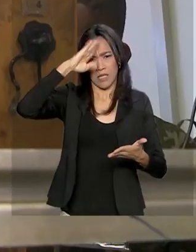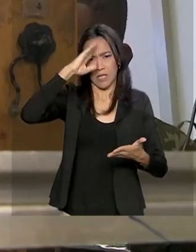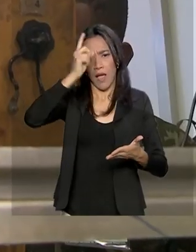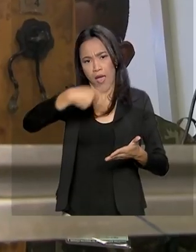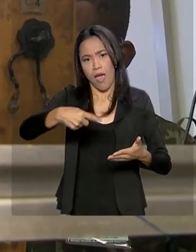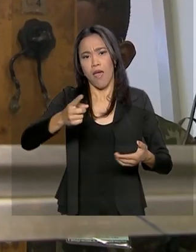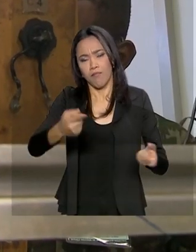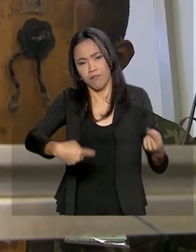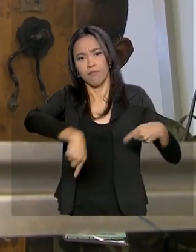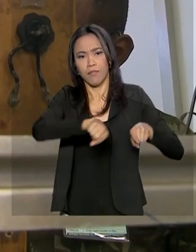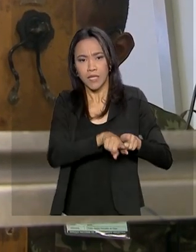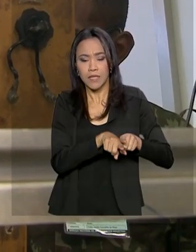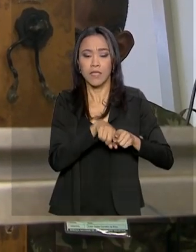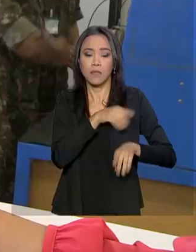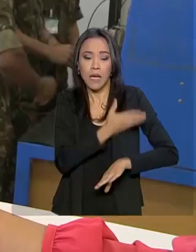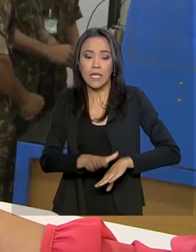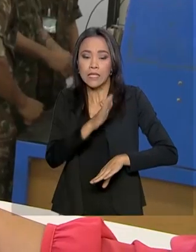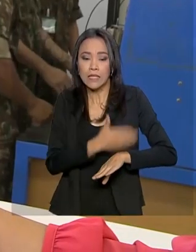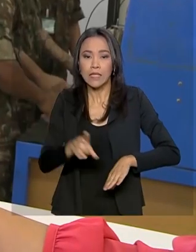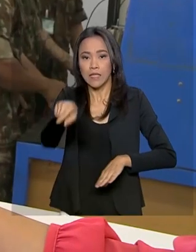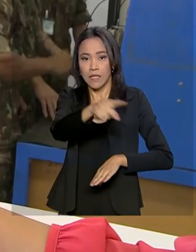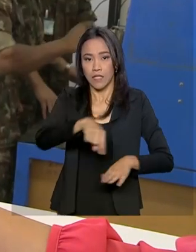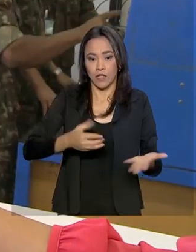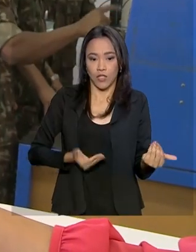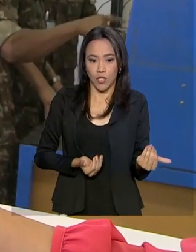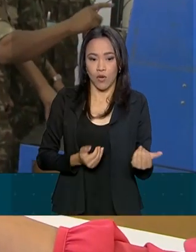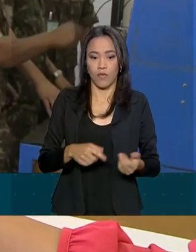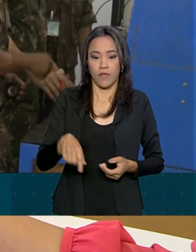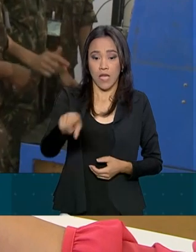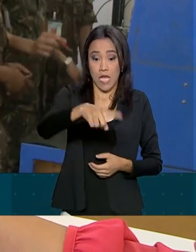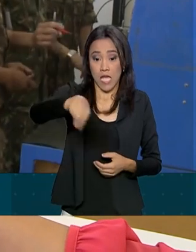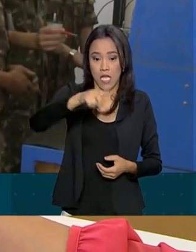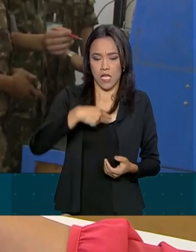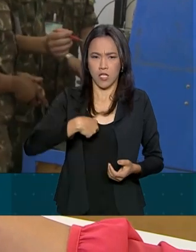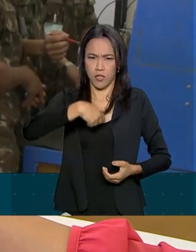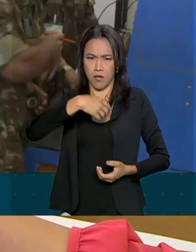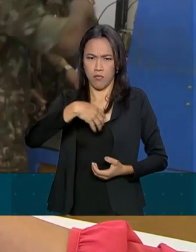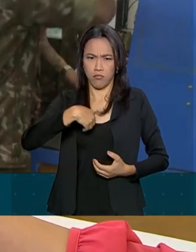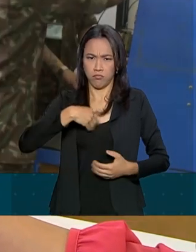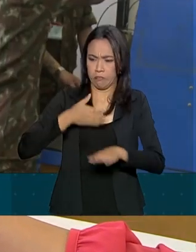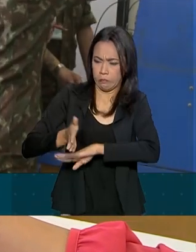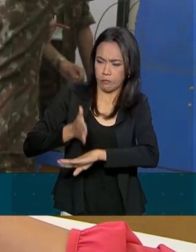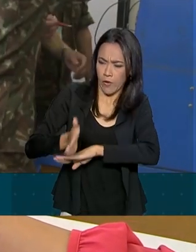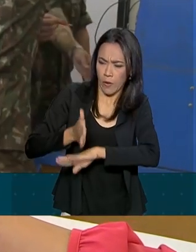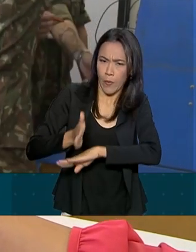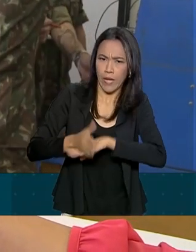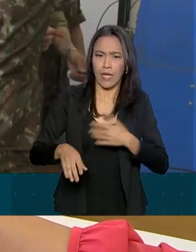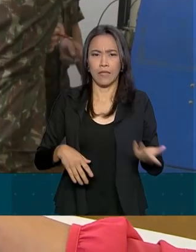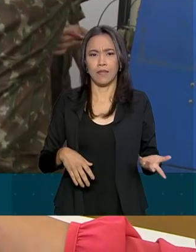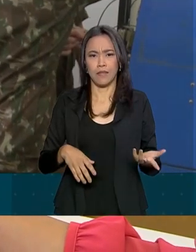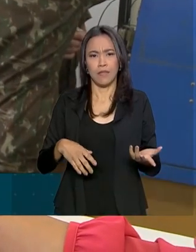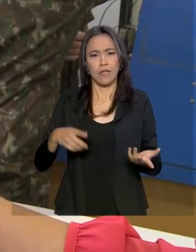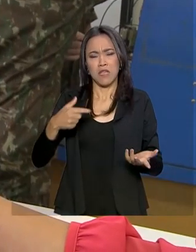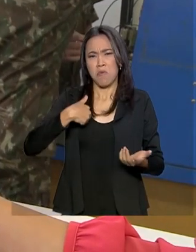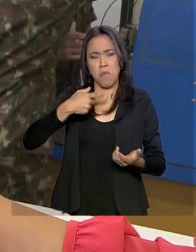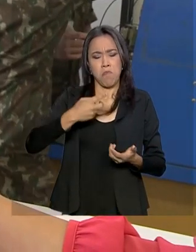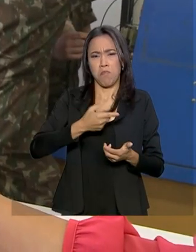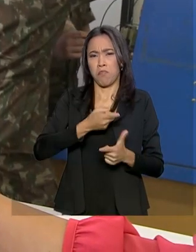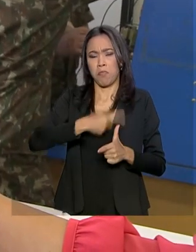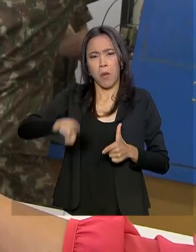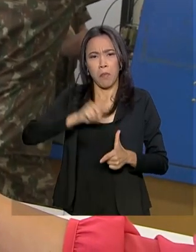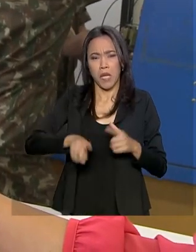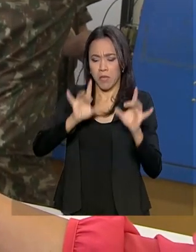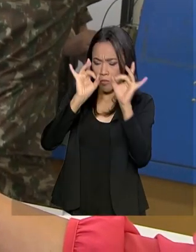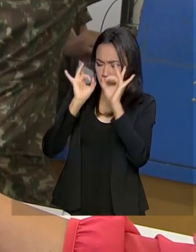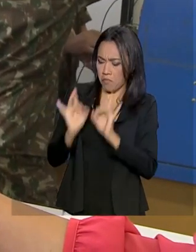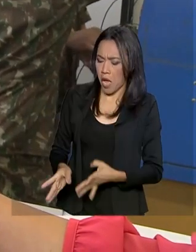na capacitação desses jovens. Os militares são bem mais disciplinados, né? São mais assíduos. Então, assim, a gente não tem um problema de evasão escolar como a